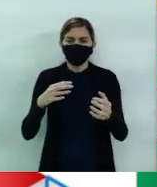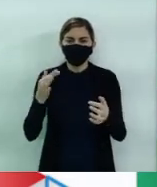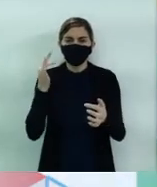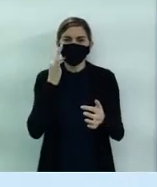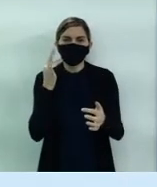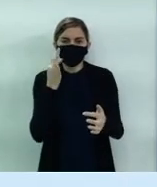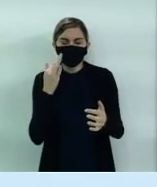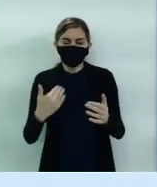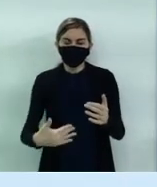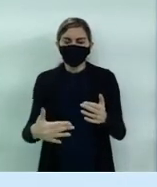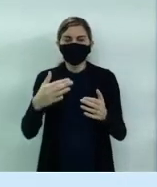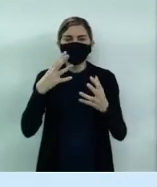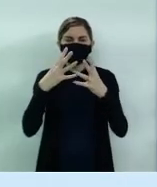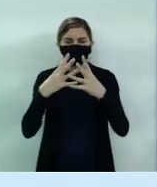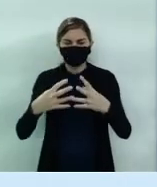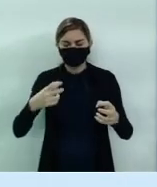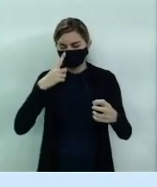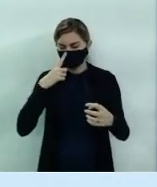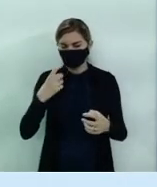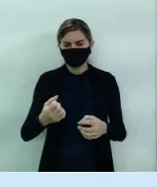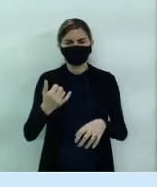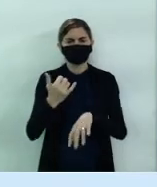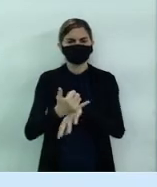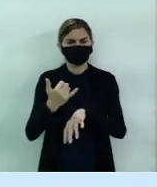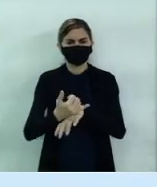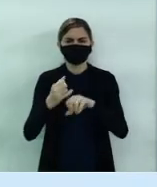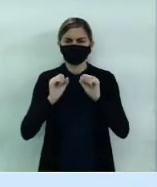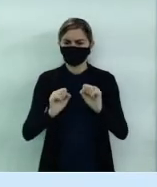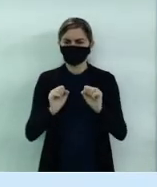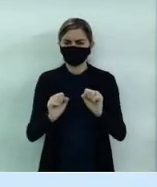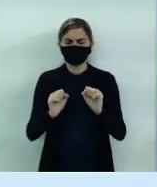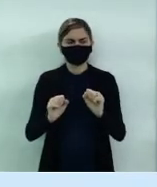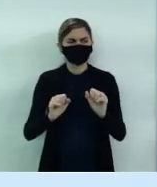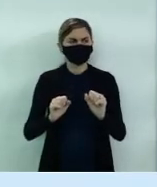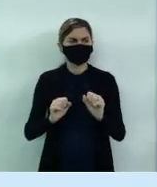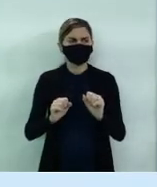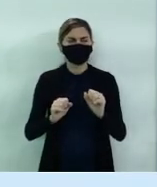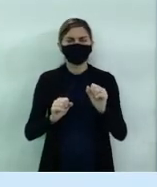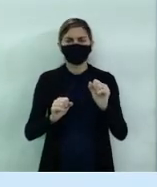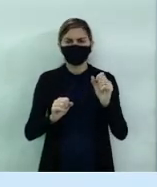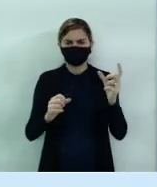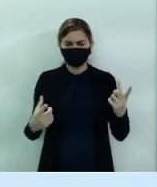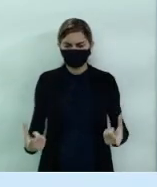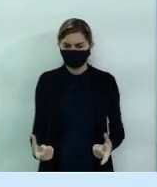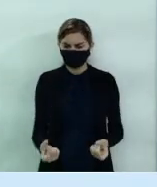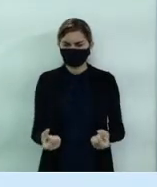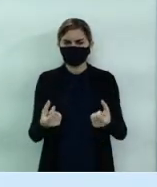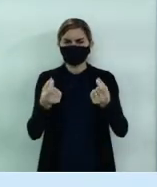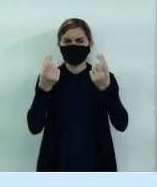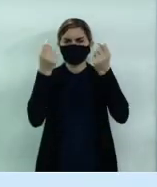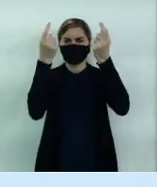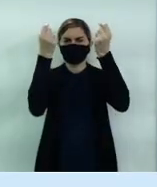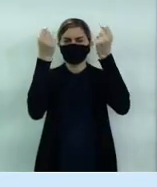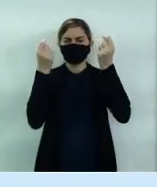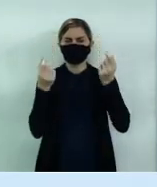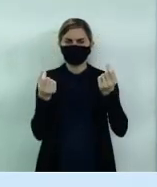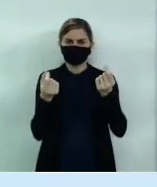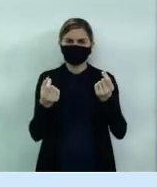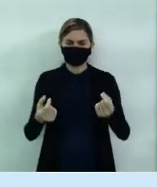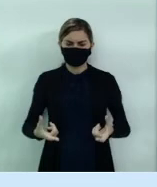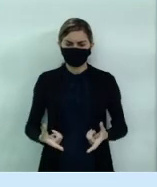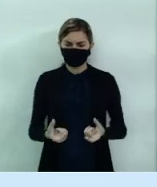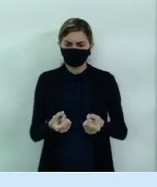fruta ela vai apodrecer e o ferro ele pode aí, no caso, ficar com